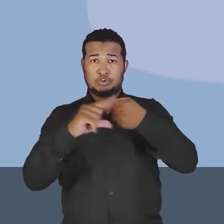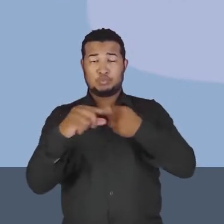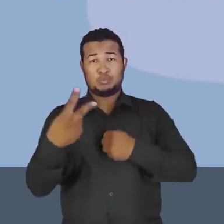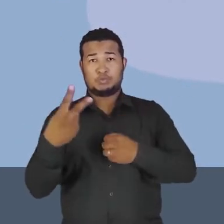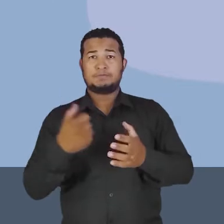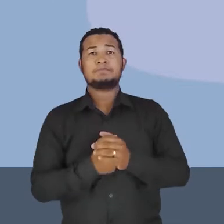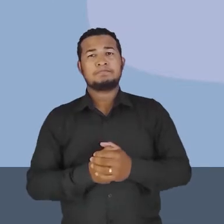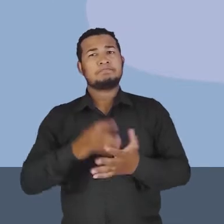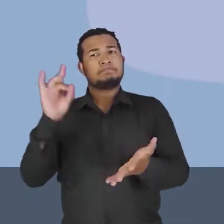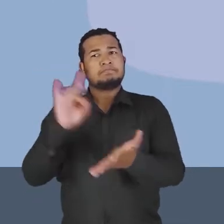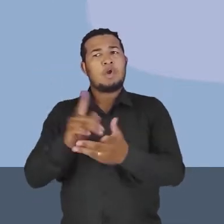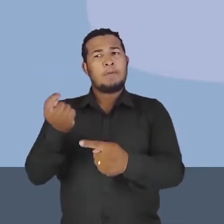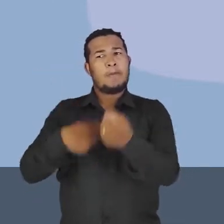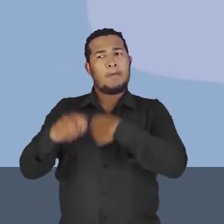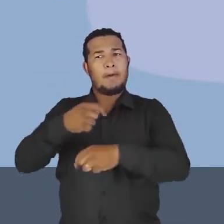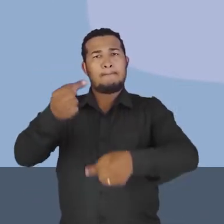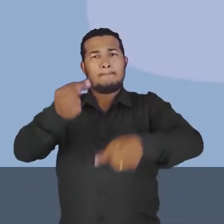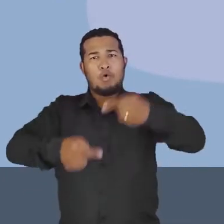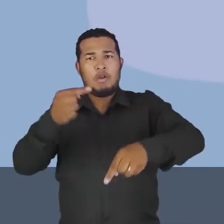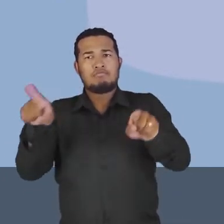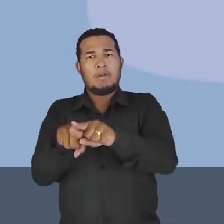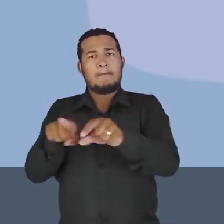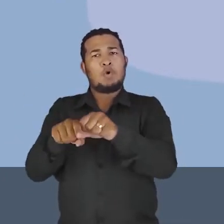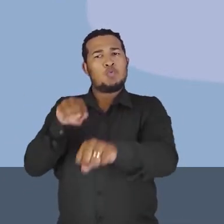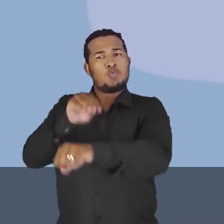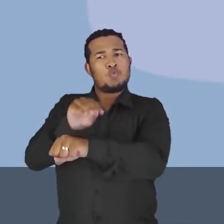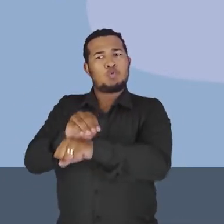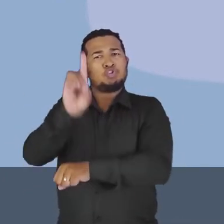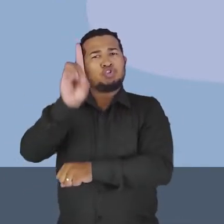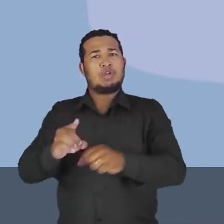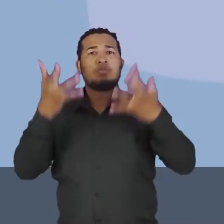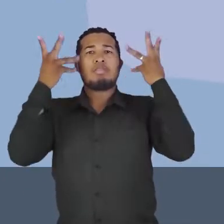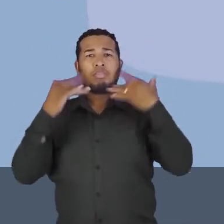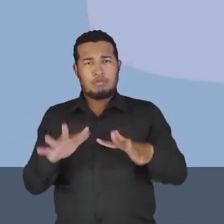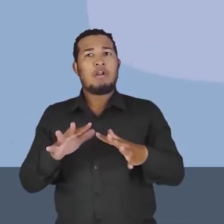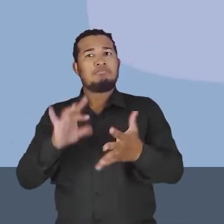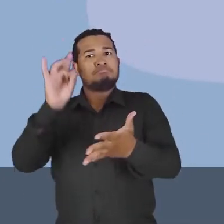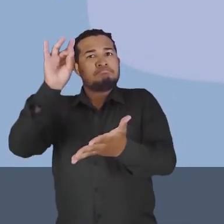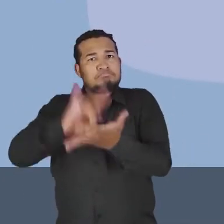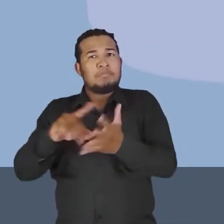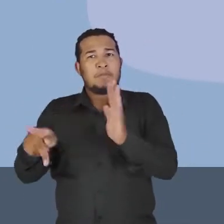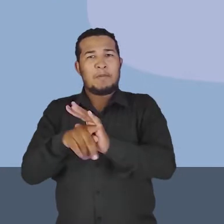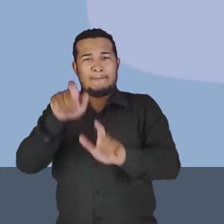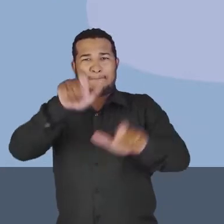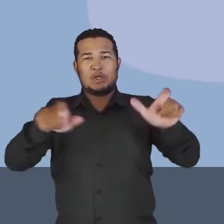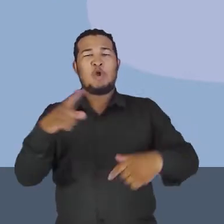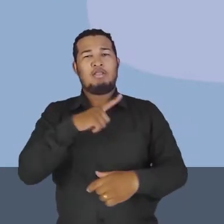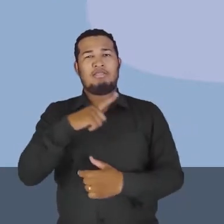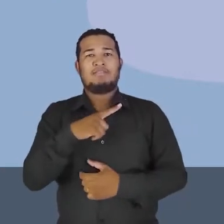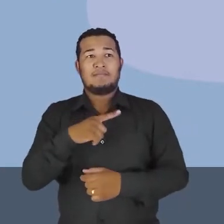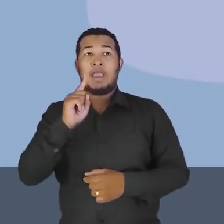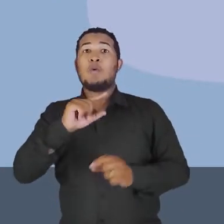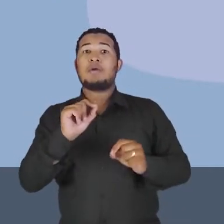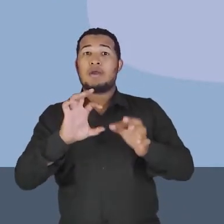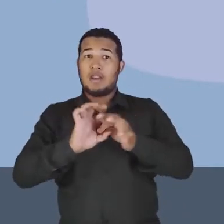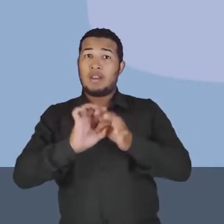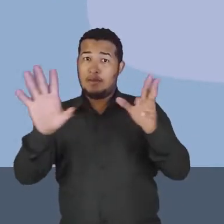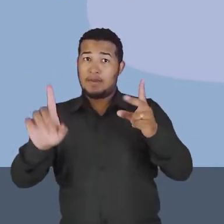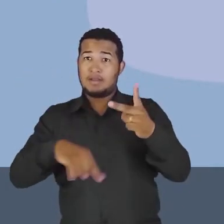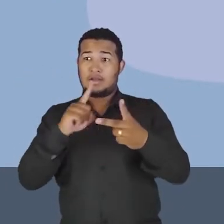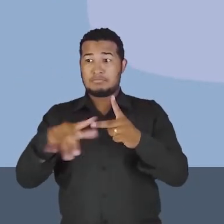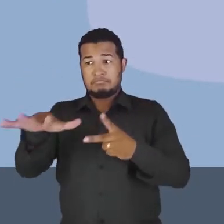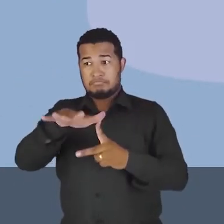de toda associação política é a conservação dos direitos naturais e imprescritíveis do homem. Esses direitos são a liberdade, a